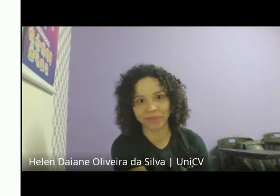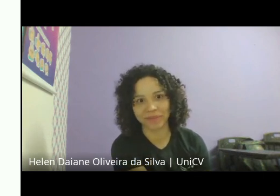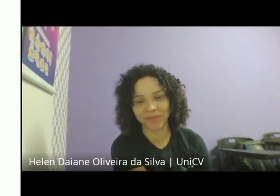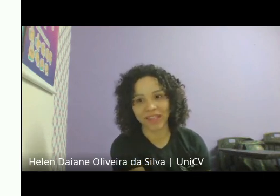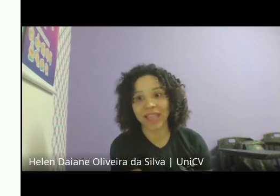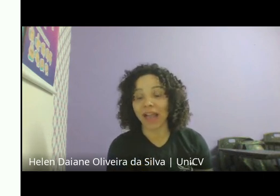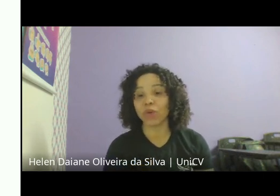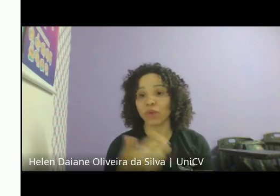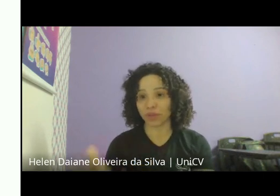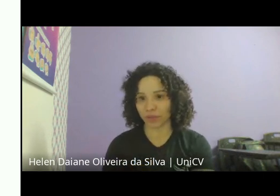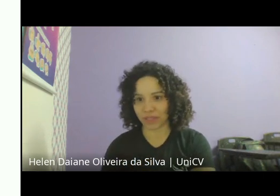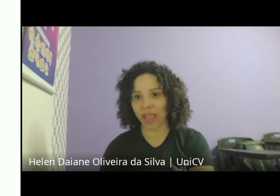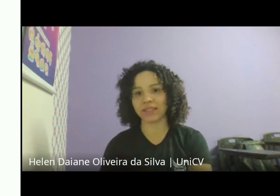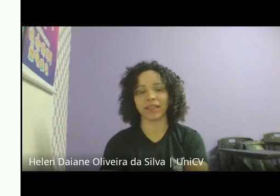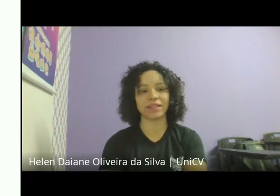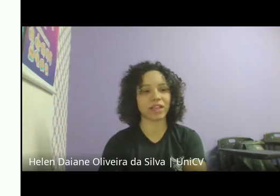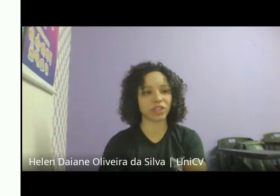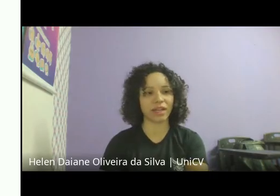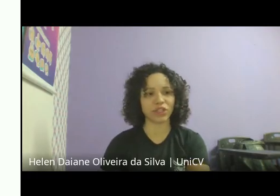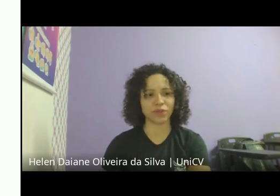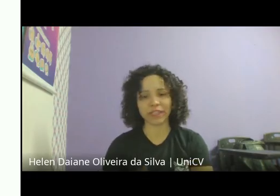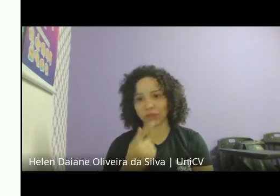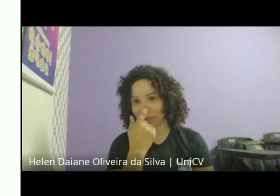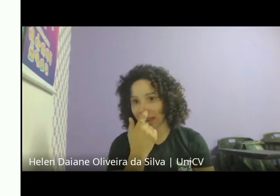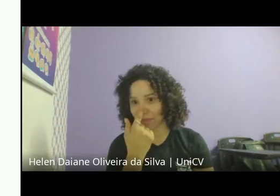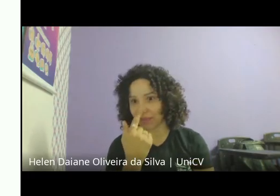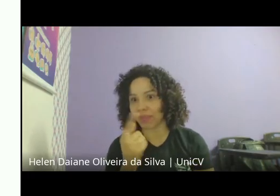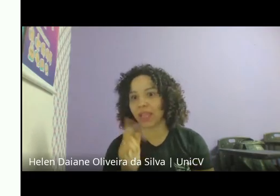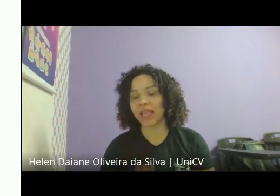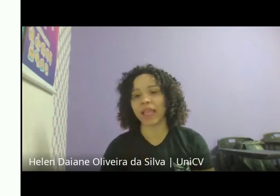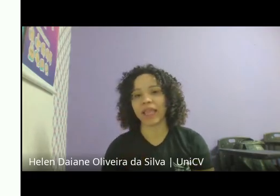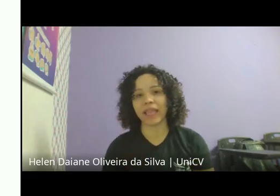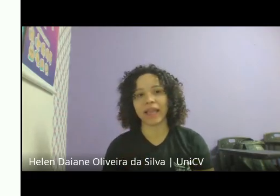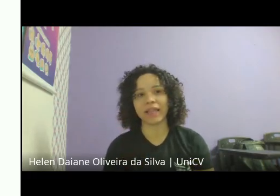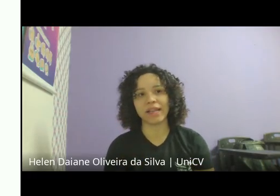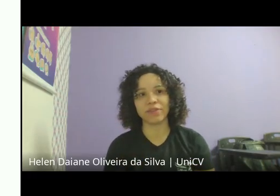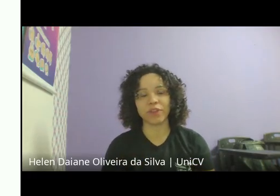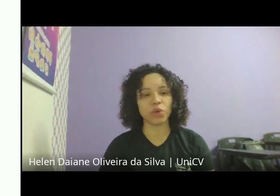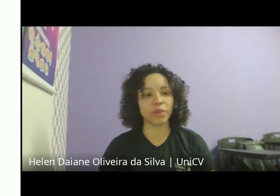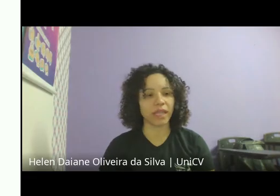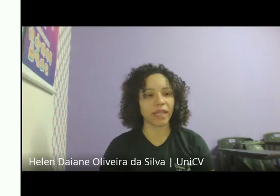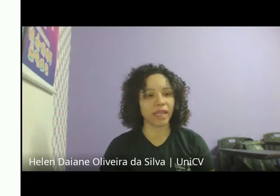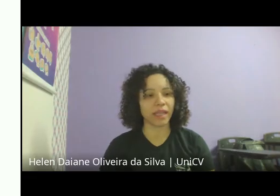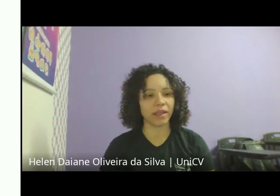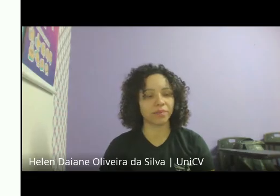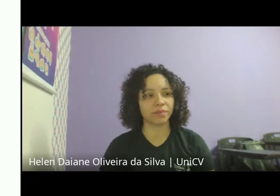auditiva. Aí eu convido vocês, que está acho que na Netflix ou na Prime, aquele